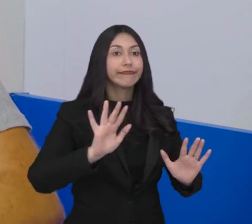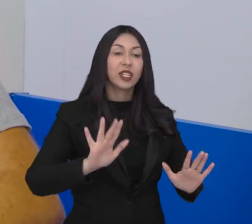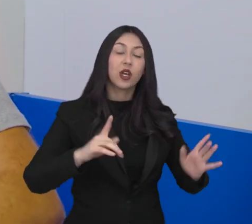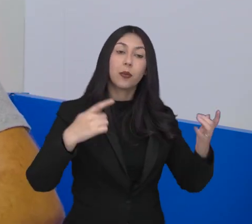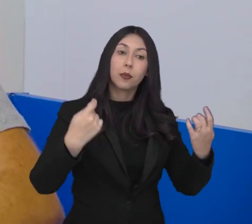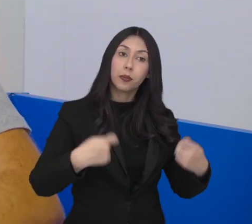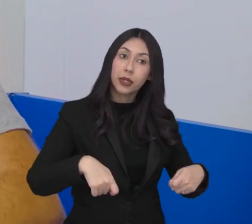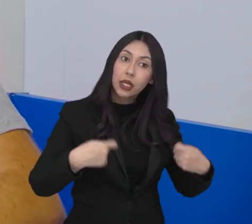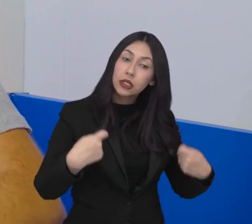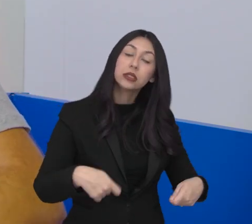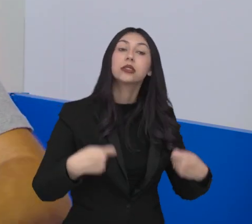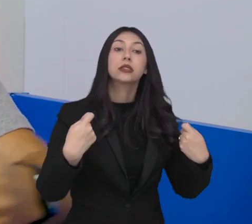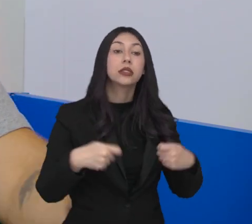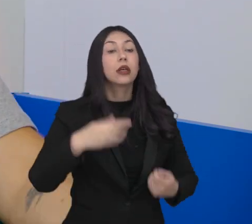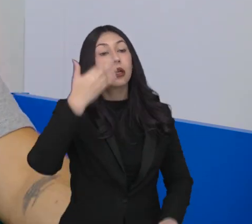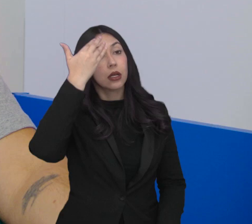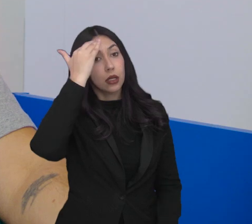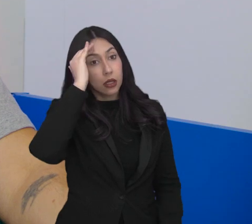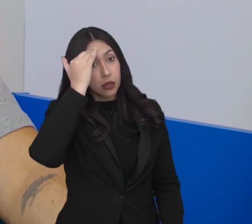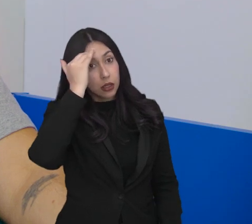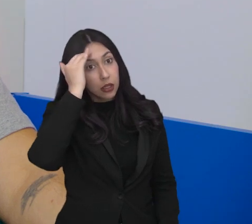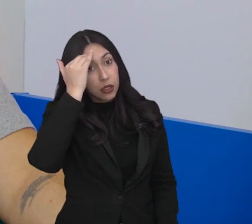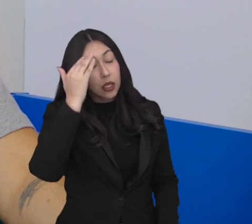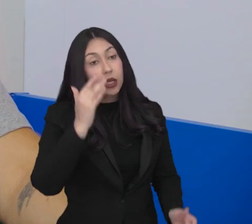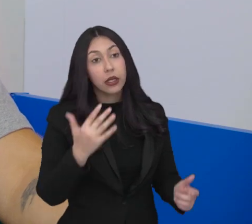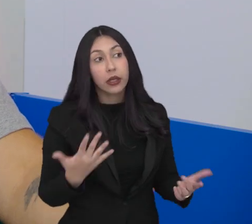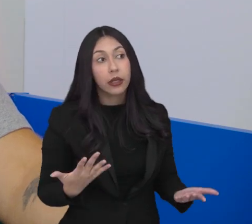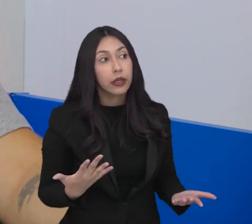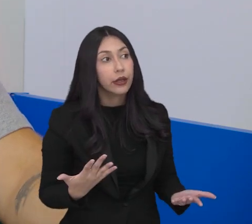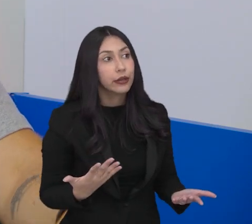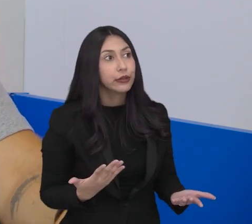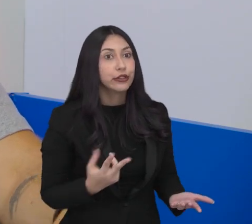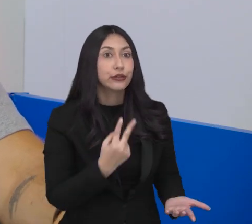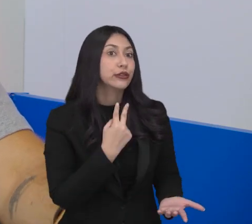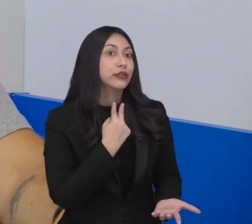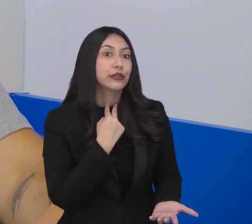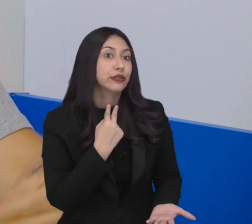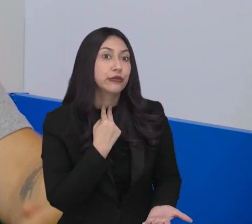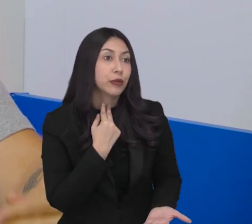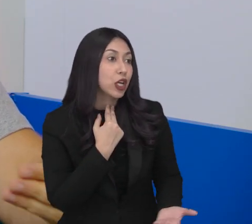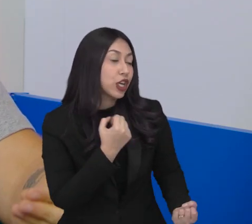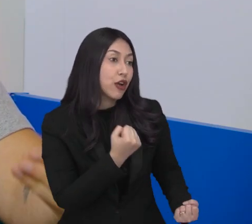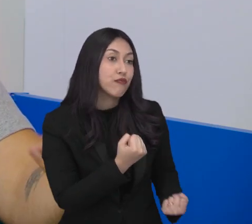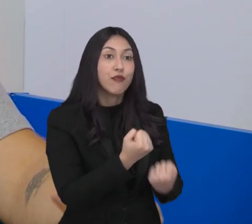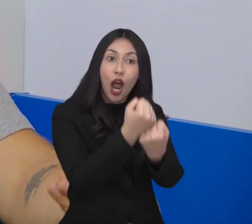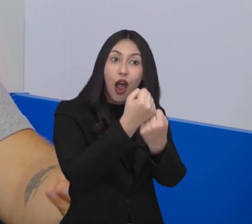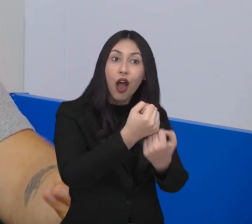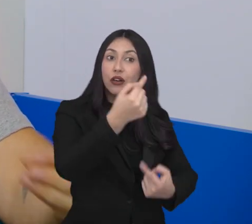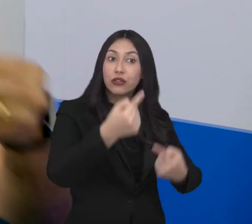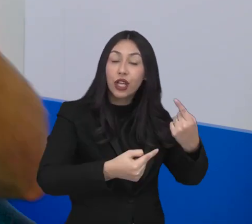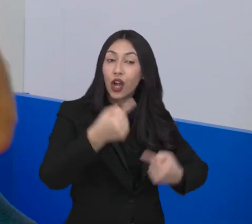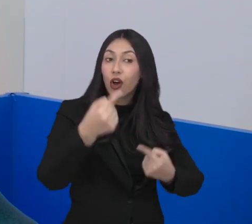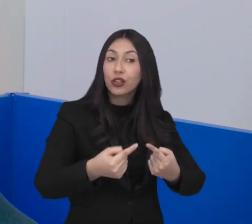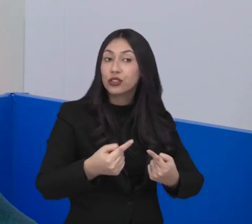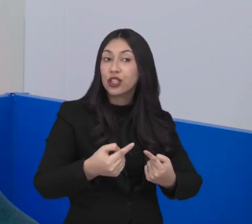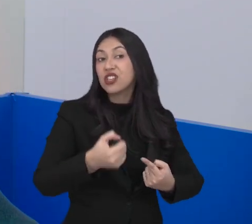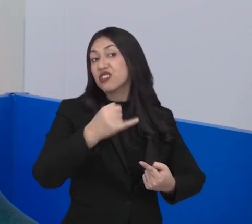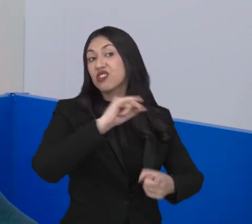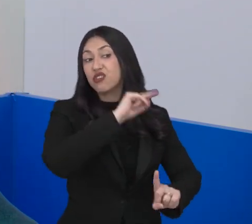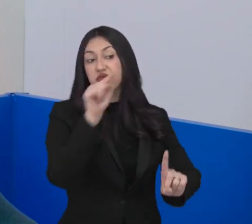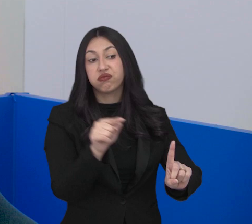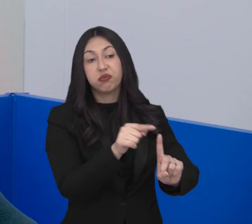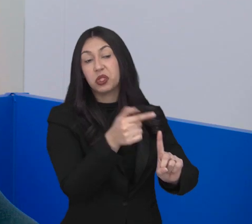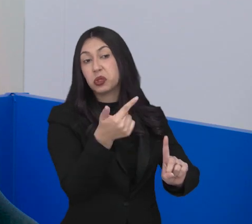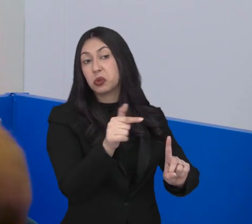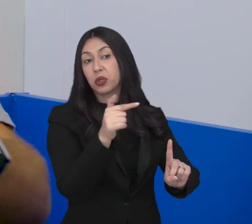é importante que a gente tenha entendimento de que não é possível a gente fomentar um debate sem ter uma meta, que